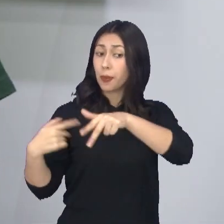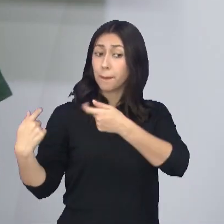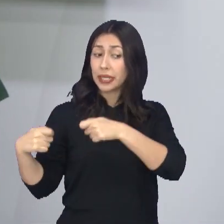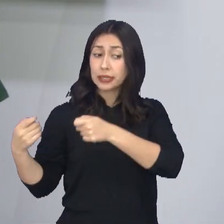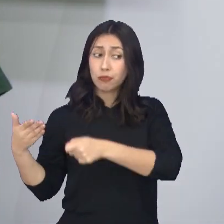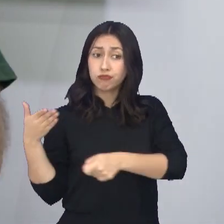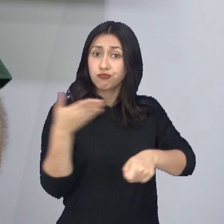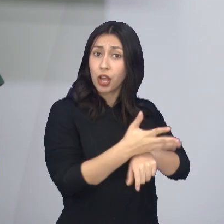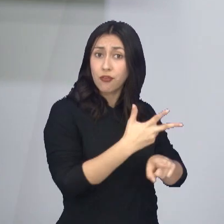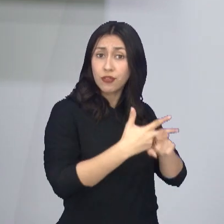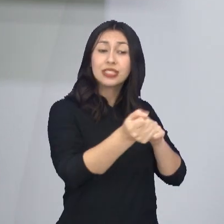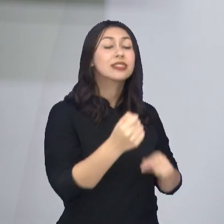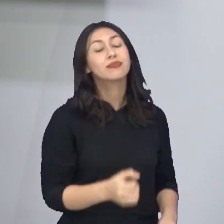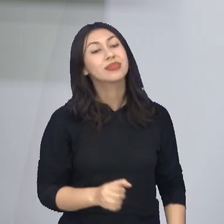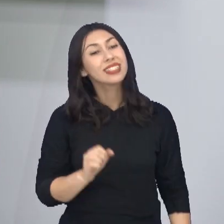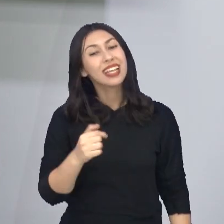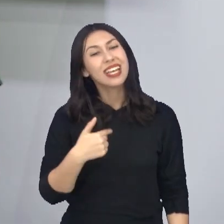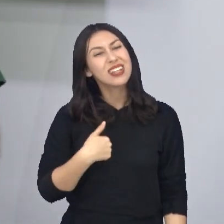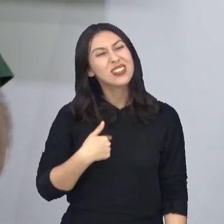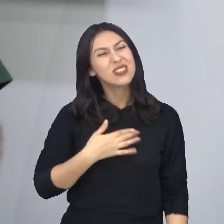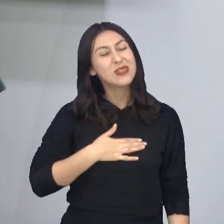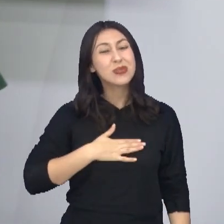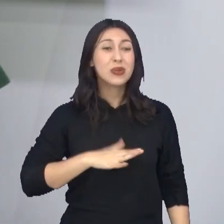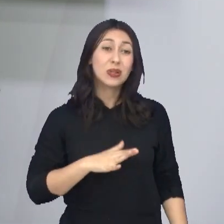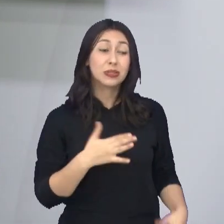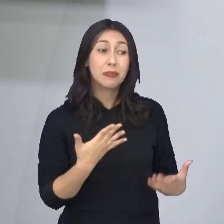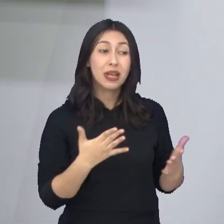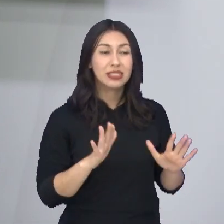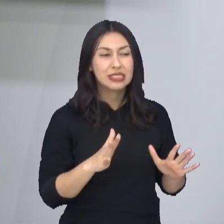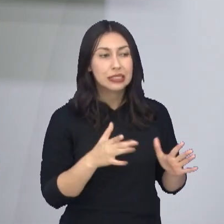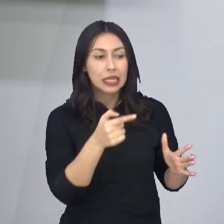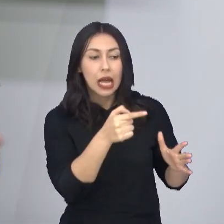estádios ainda raiz, né? Eu não gosto muito dessa nomenclatura, mas é um estádio raiz